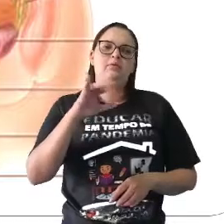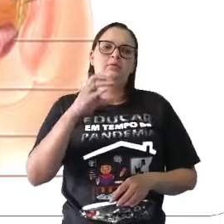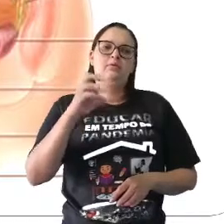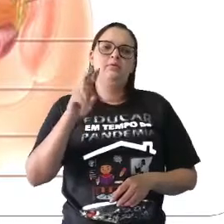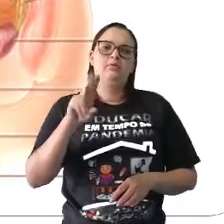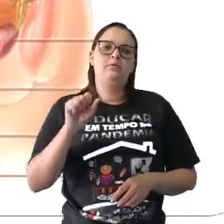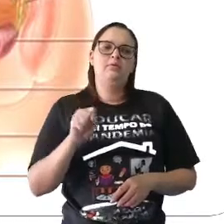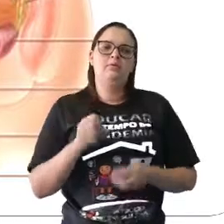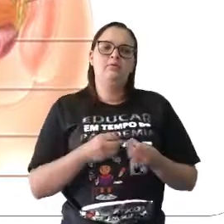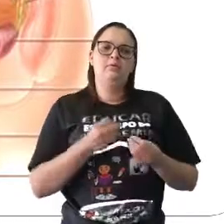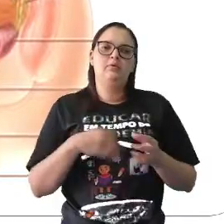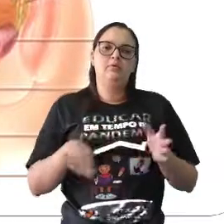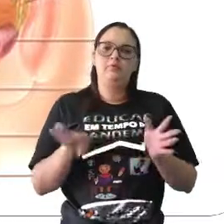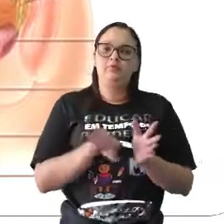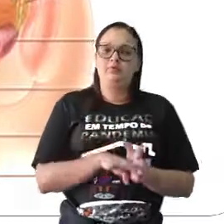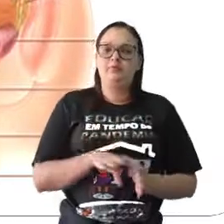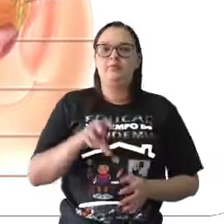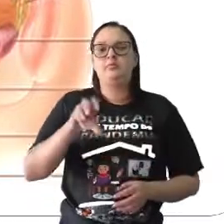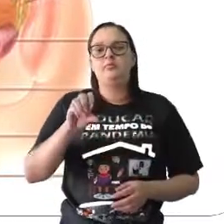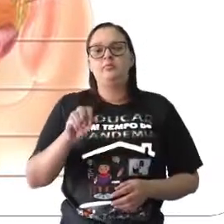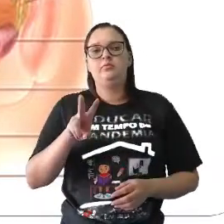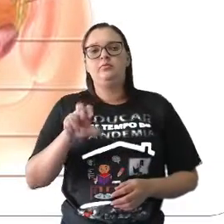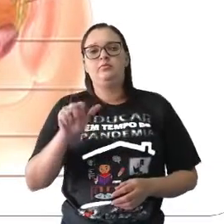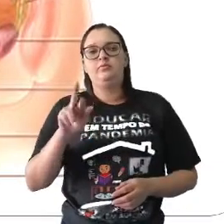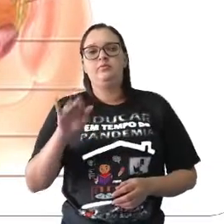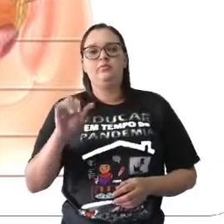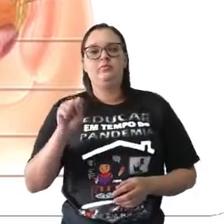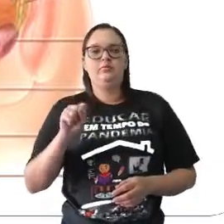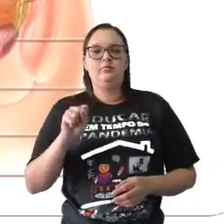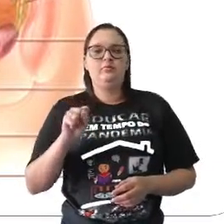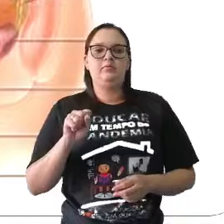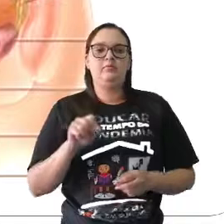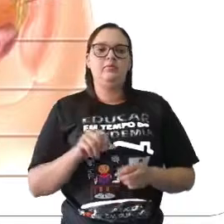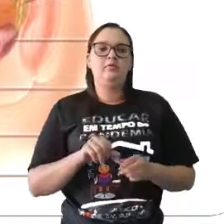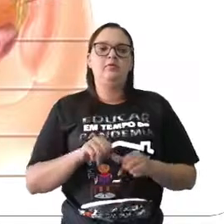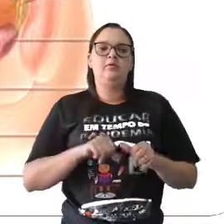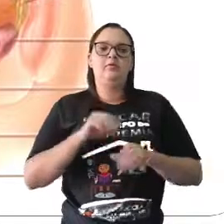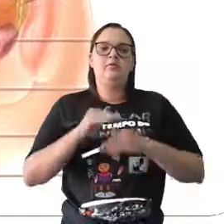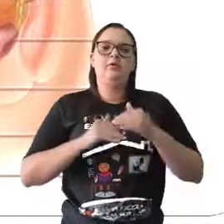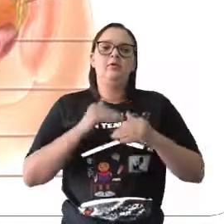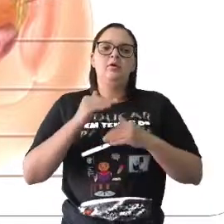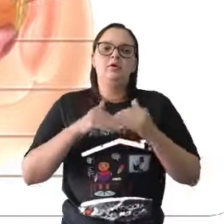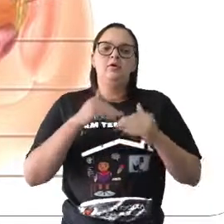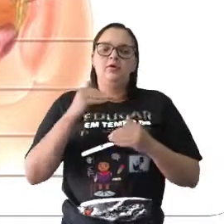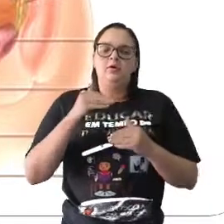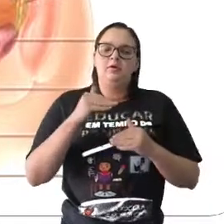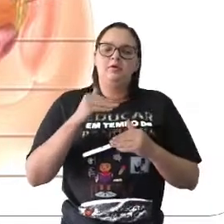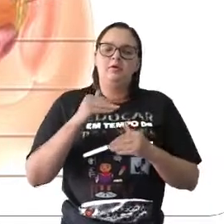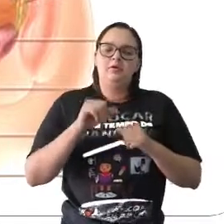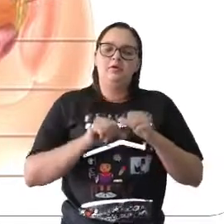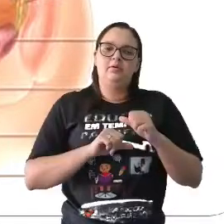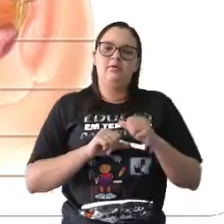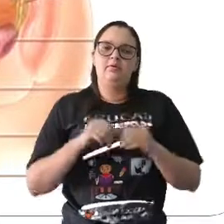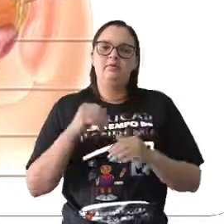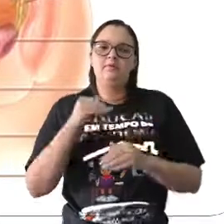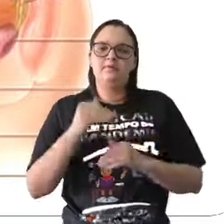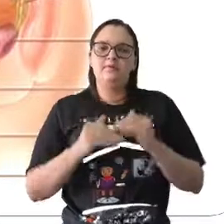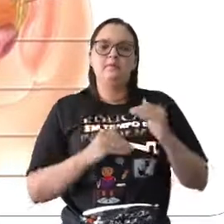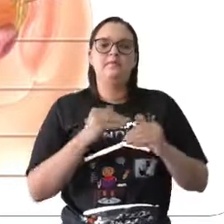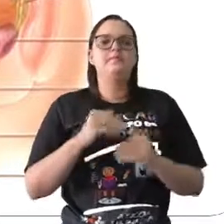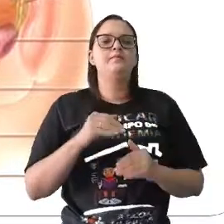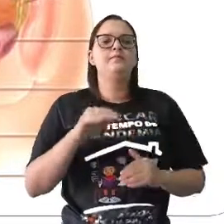vai estimular a produção de estrogênio e progesterona, que são hormônios importantíssimos para o início do